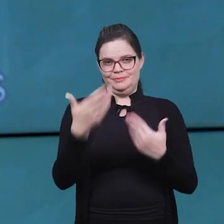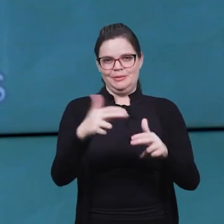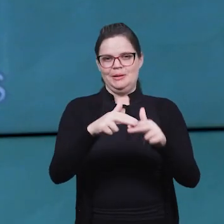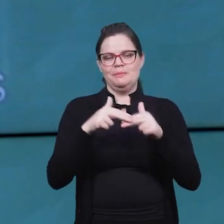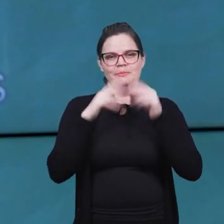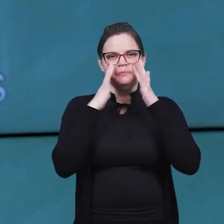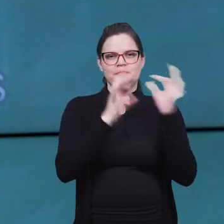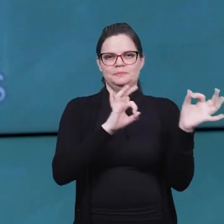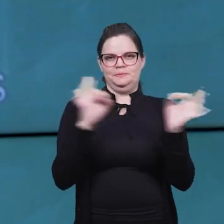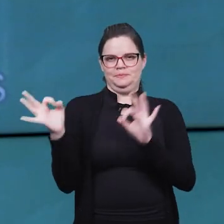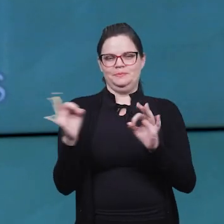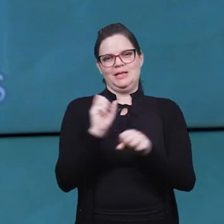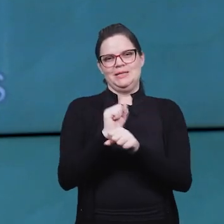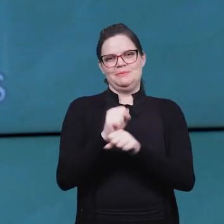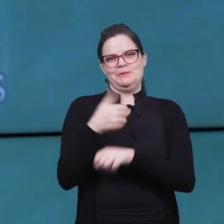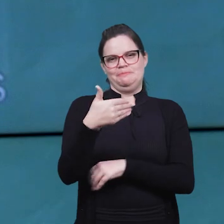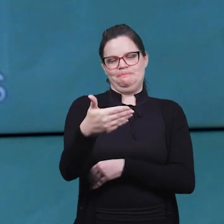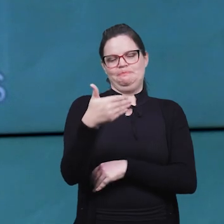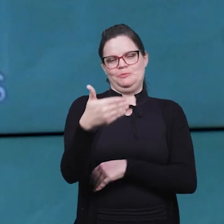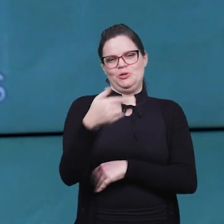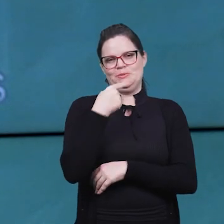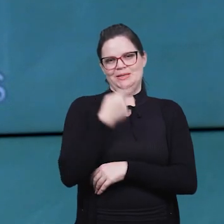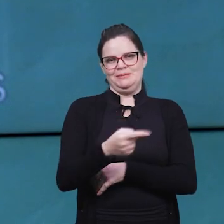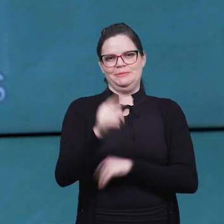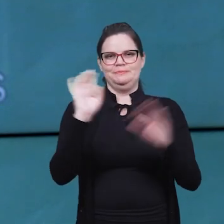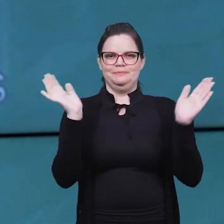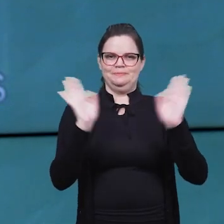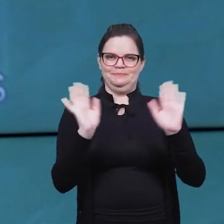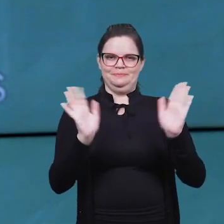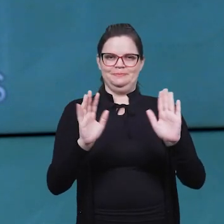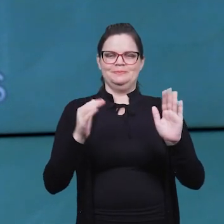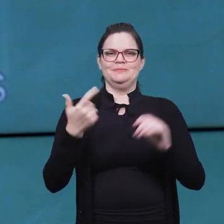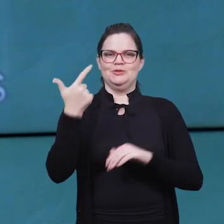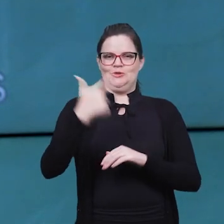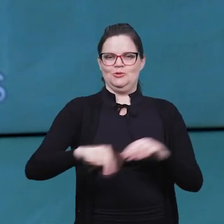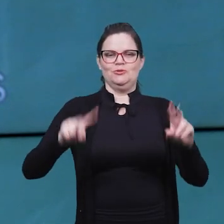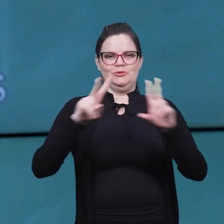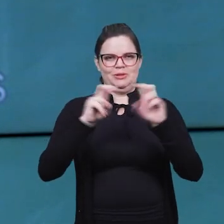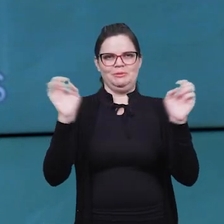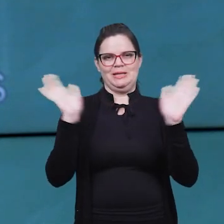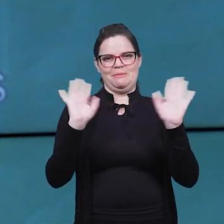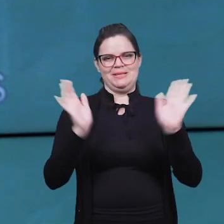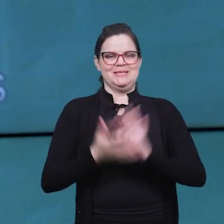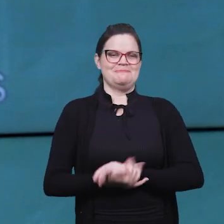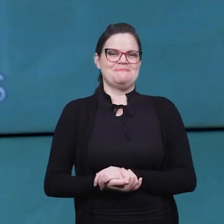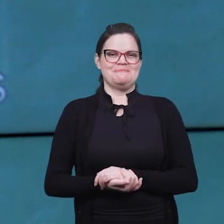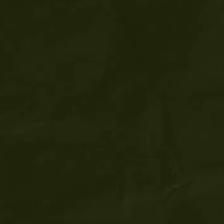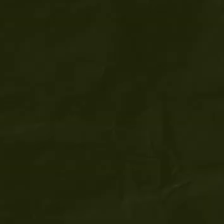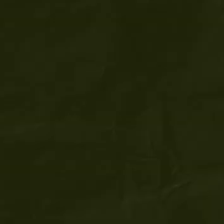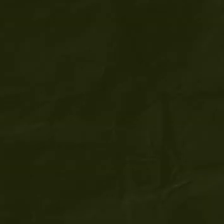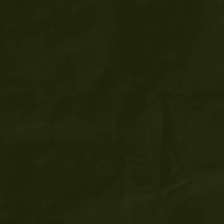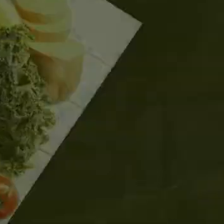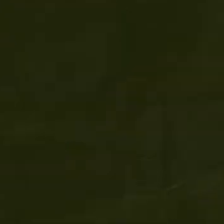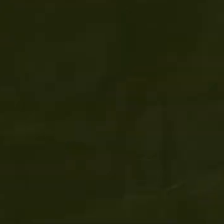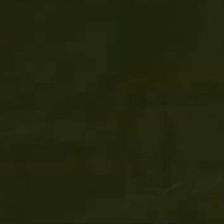agradecer pela audiência e te espero no próximo programa para mais um tema relevante. Até mais!